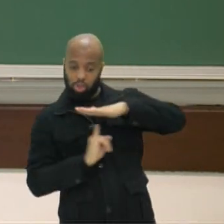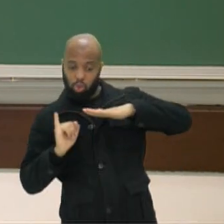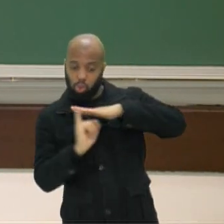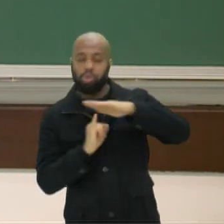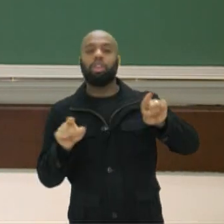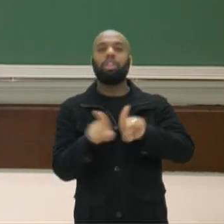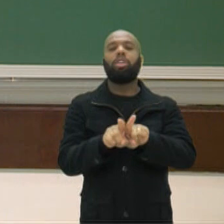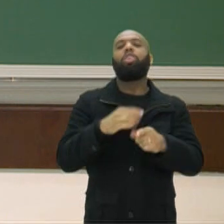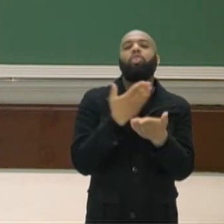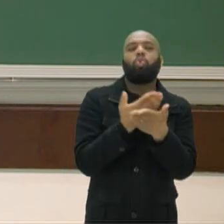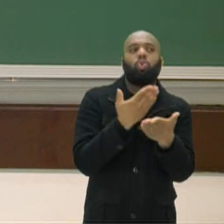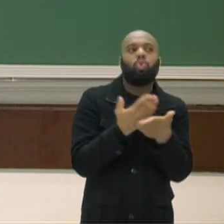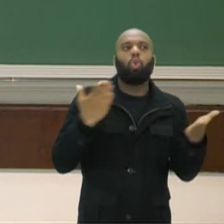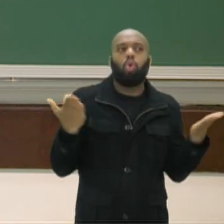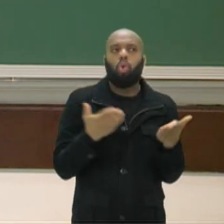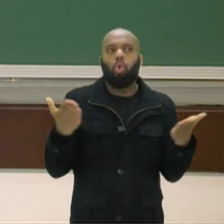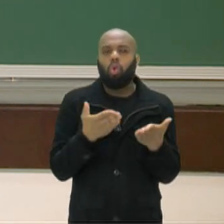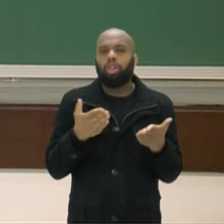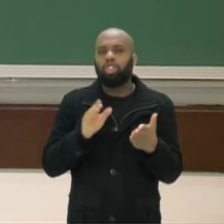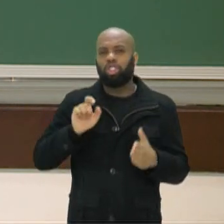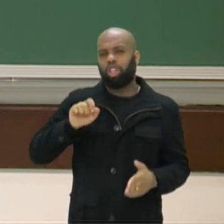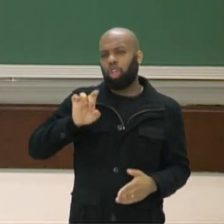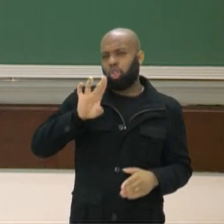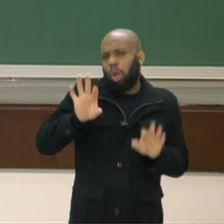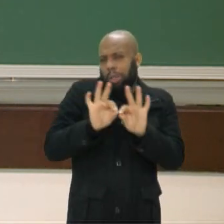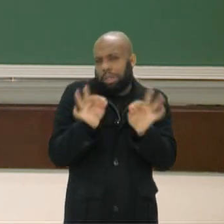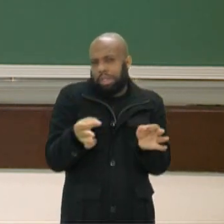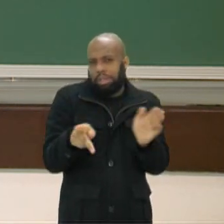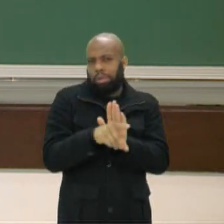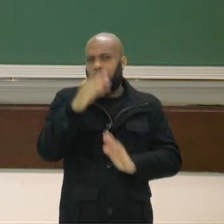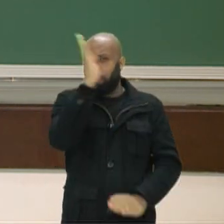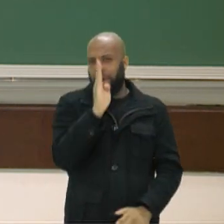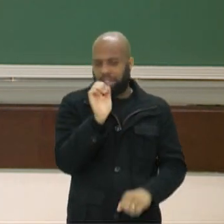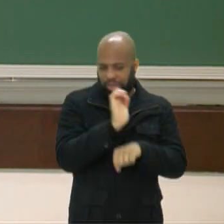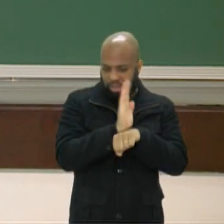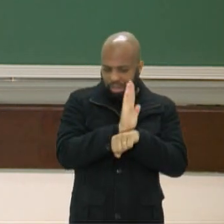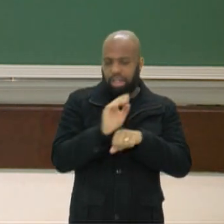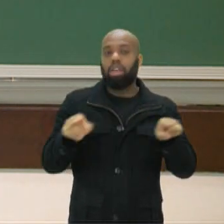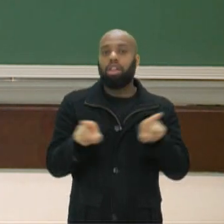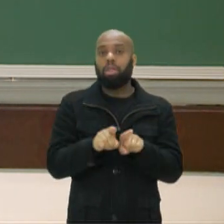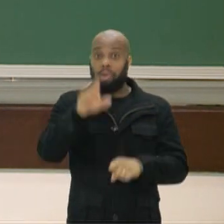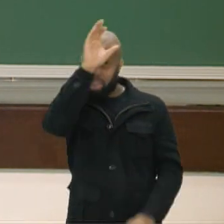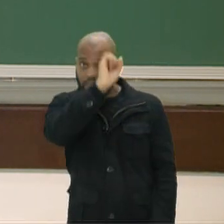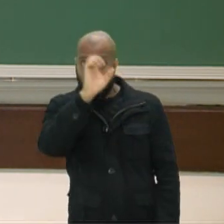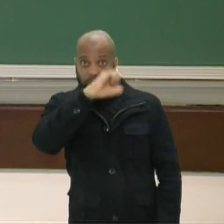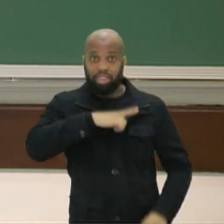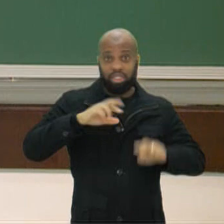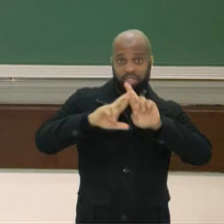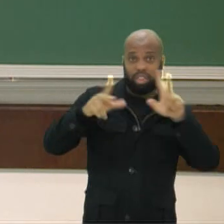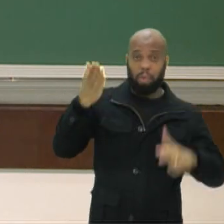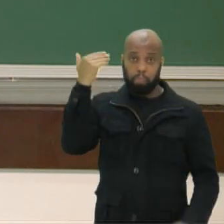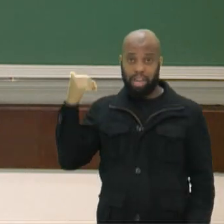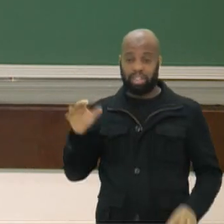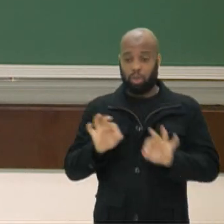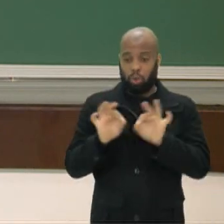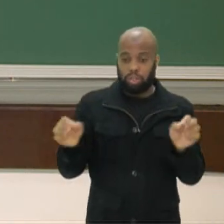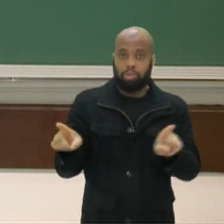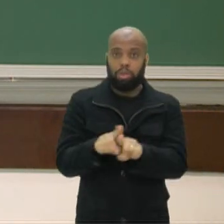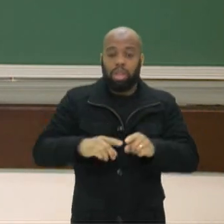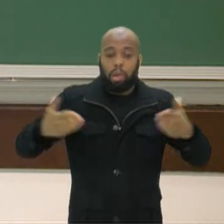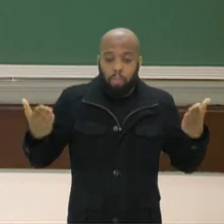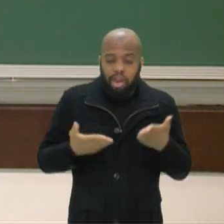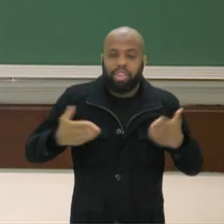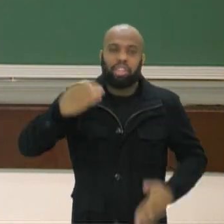dando um parâmetro bem raso a respeito do cinema brasileiro, e a gente aprendeu a diferença entre passado simples e